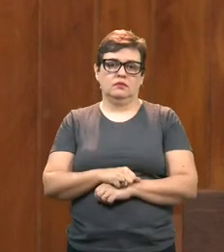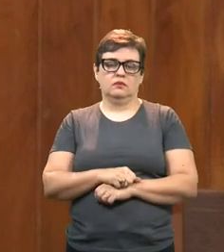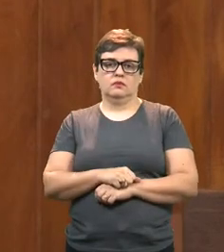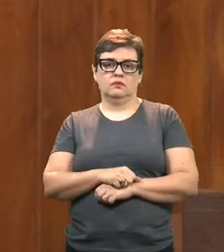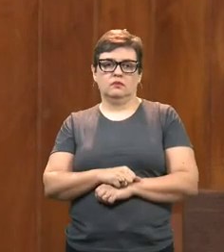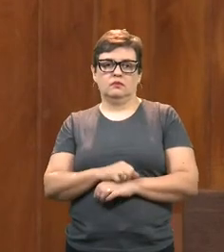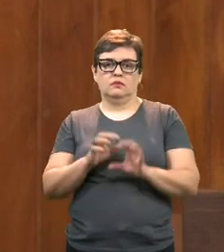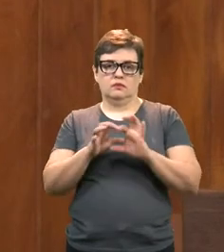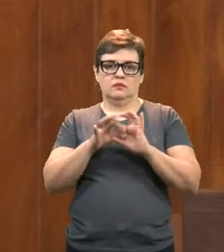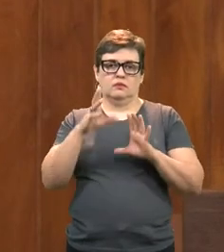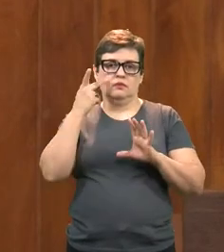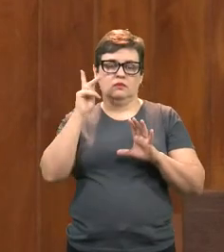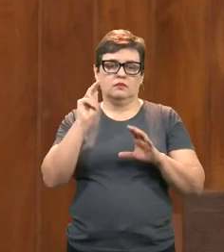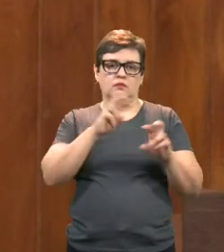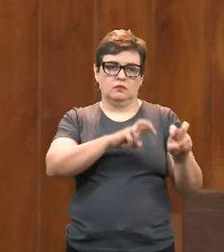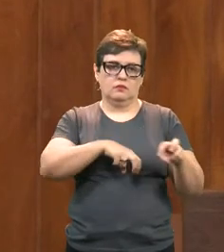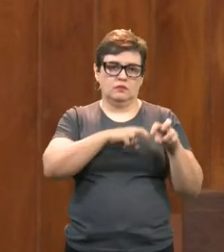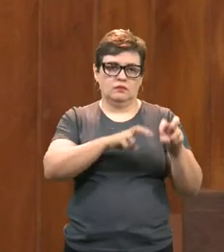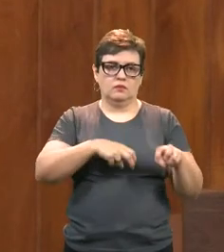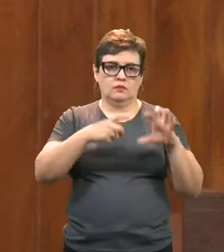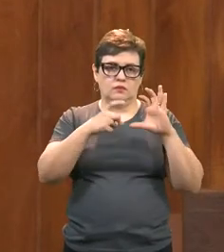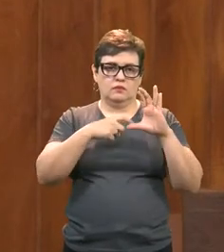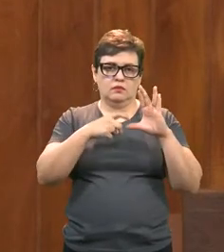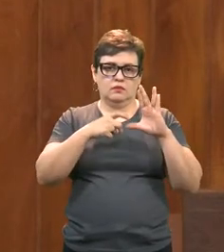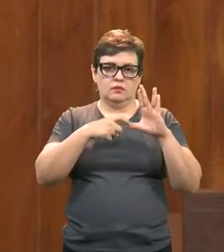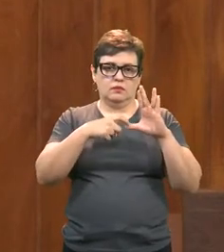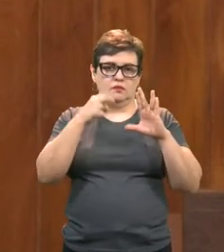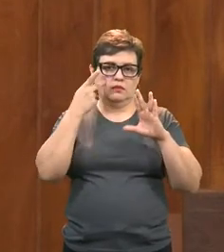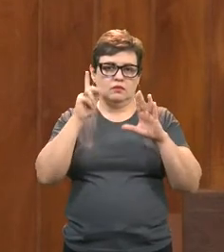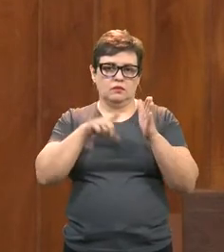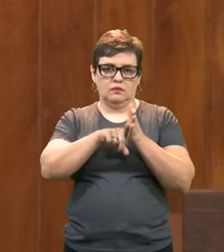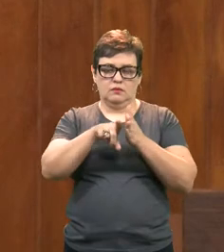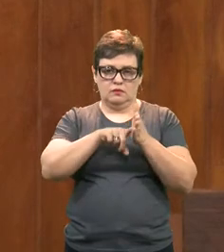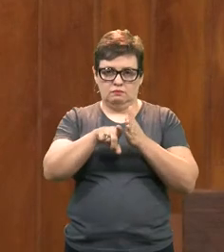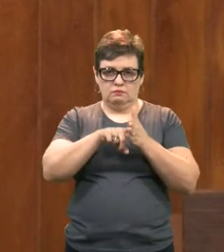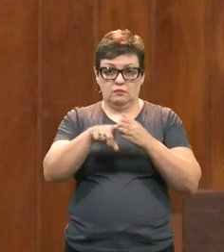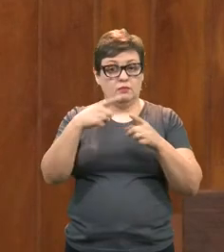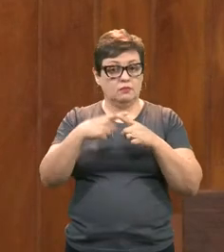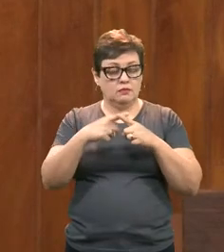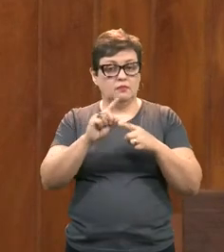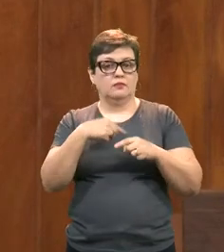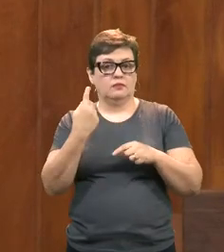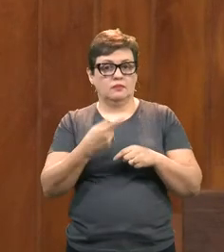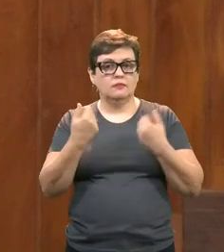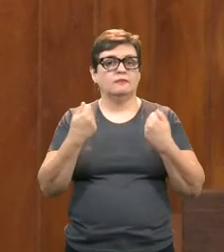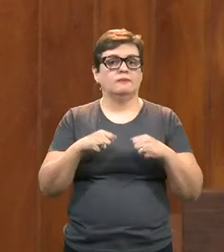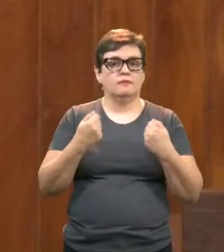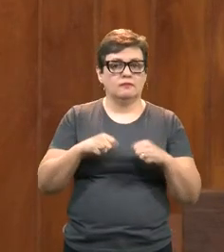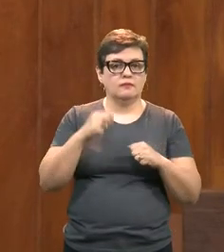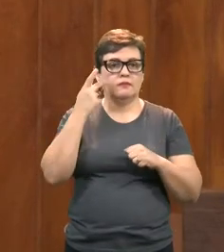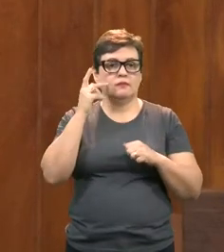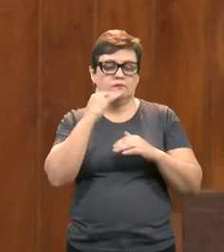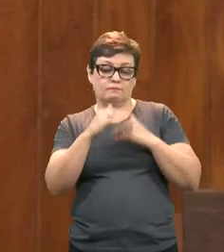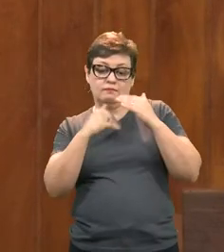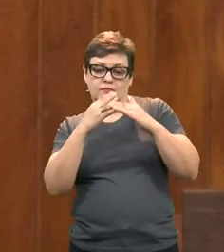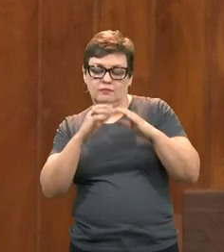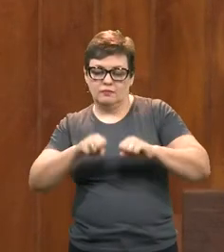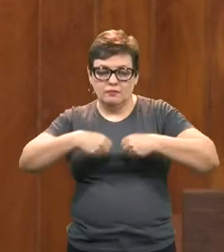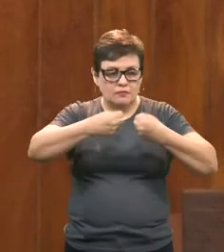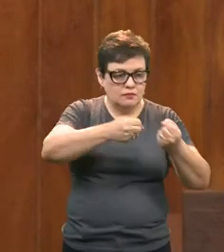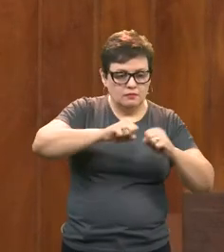da cannabis medicinal para fins de pesquisa. Por quê? Nós precisamos, para além de